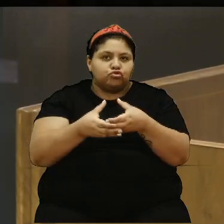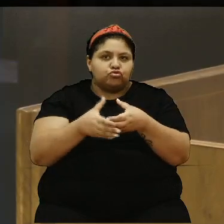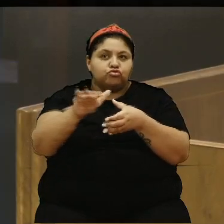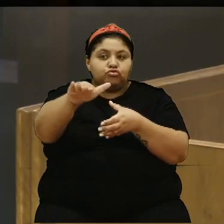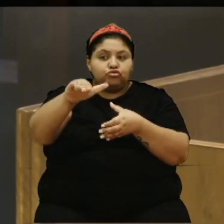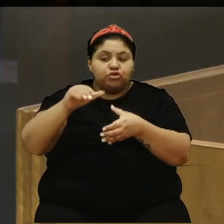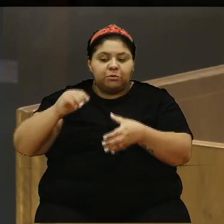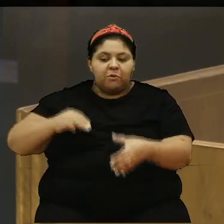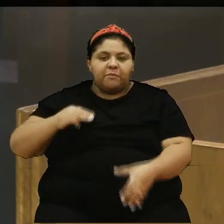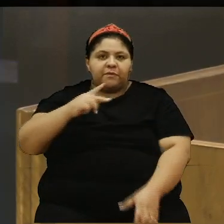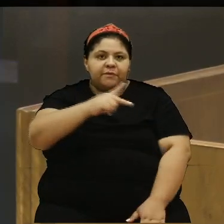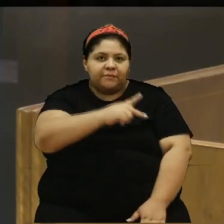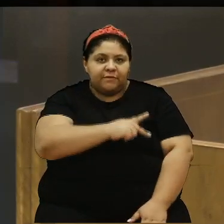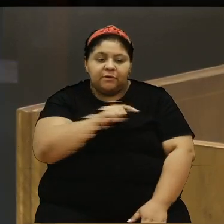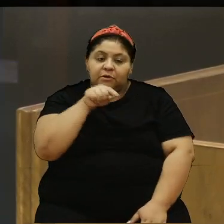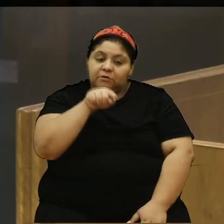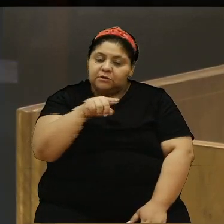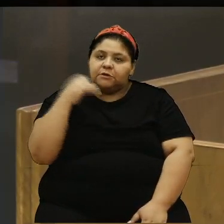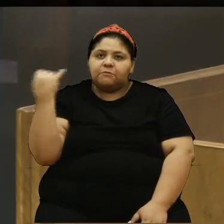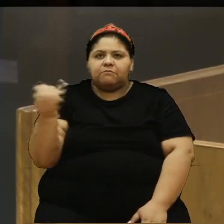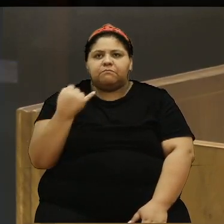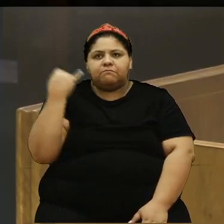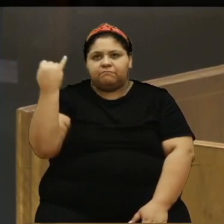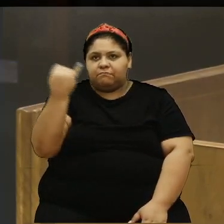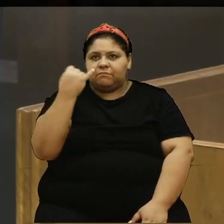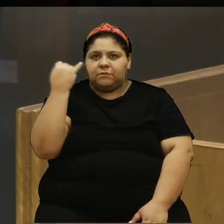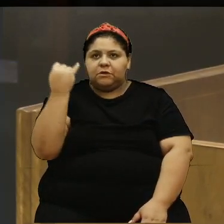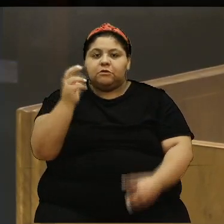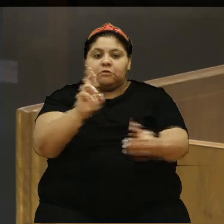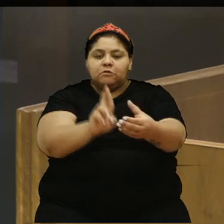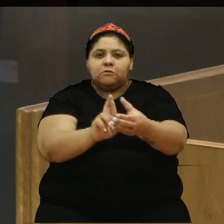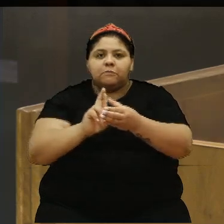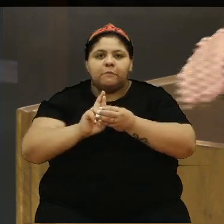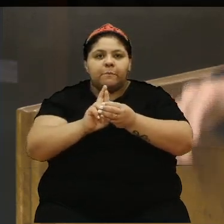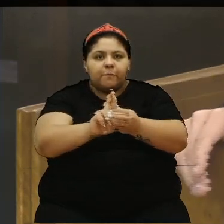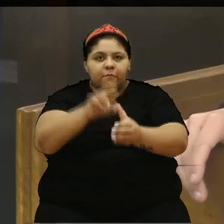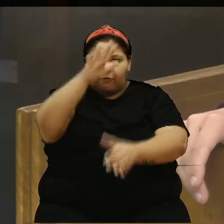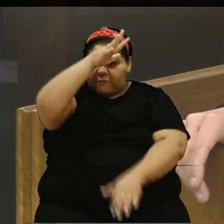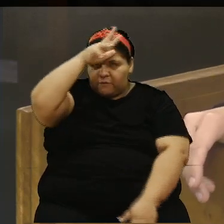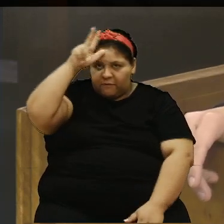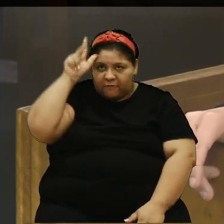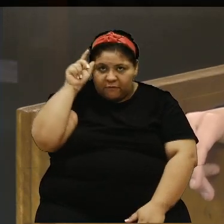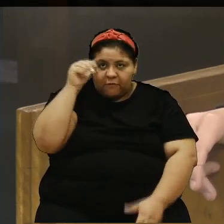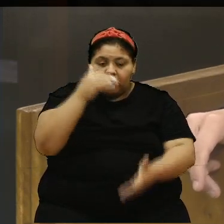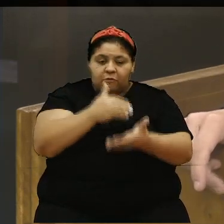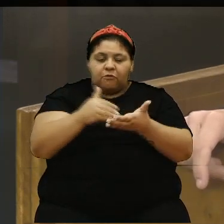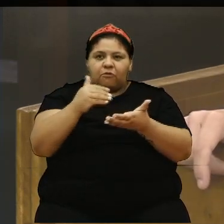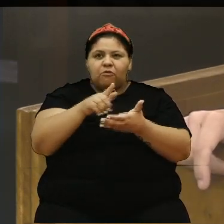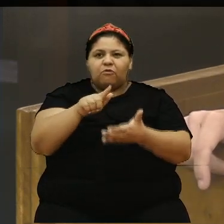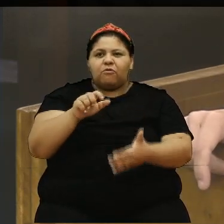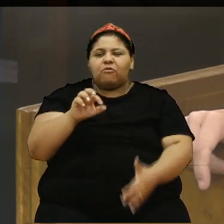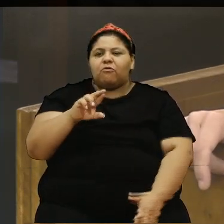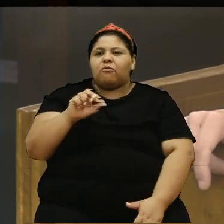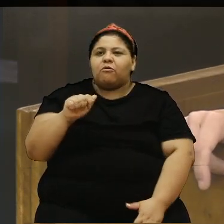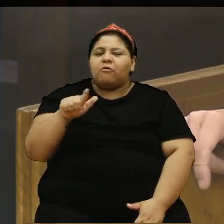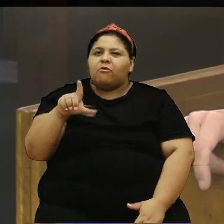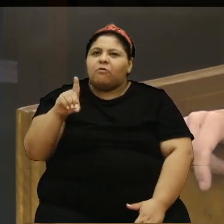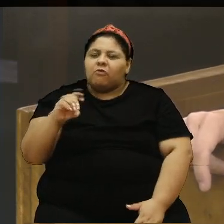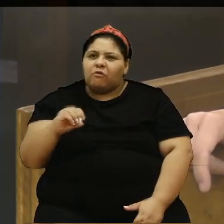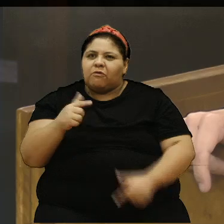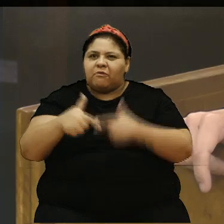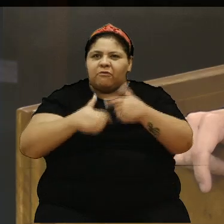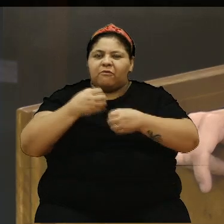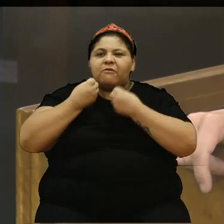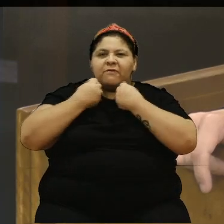Ministério Público, isso é fundamental. Procuradoria do município, o secretário-geral do lado da Secretaria